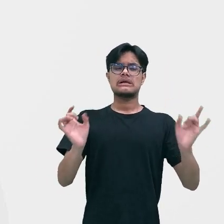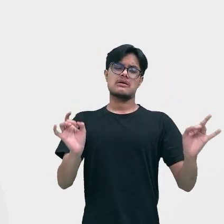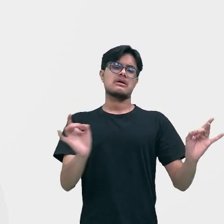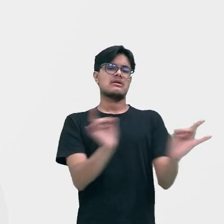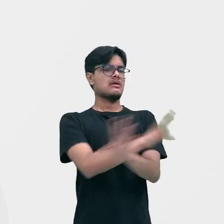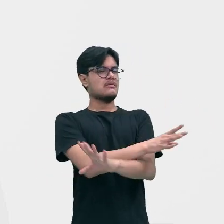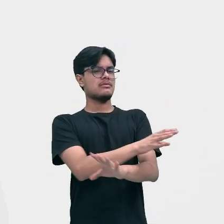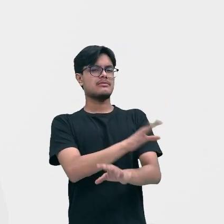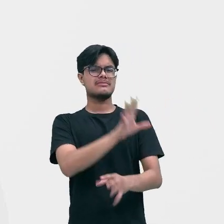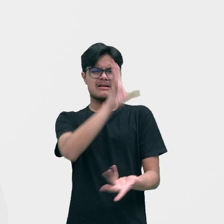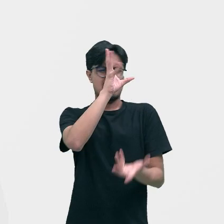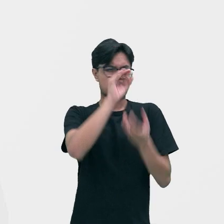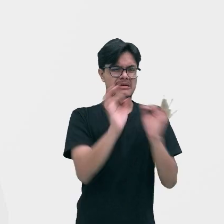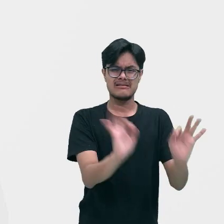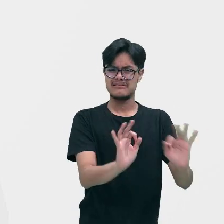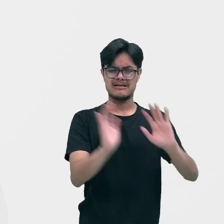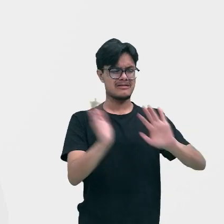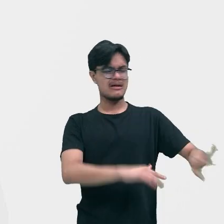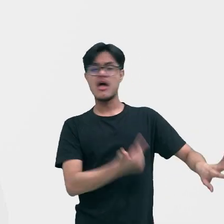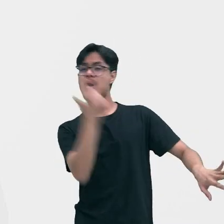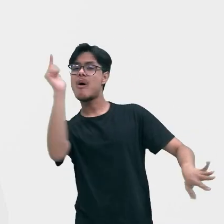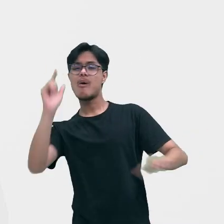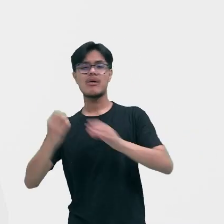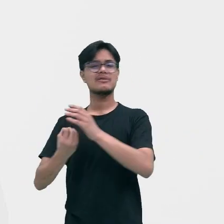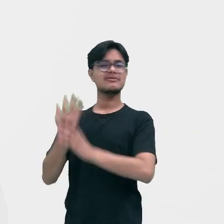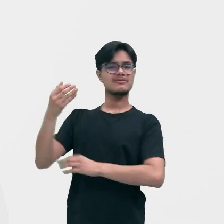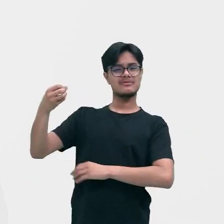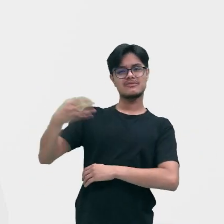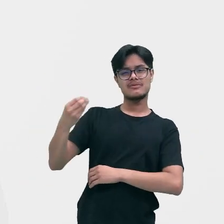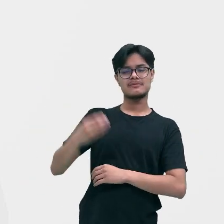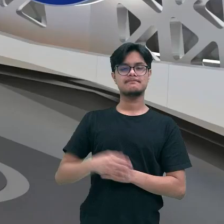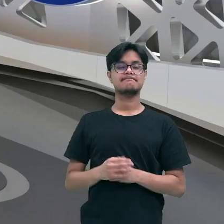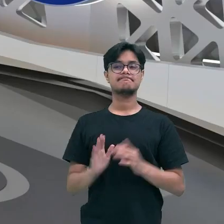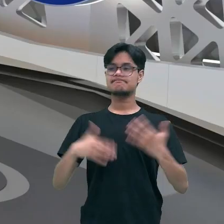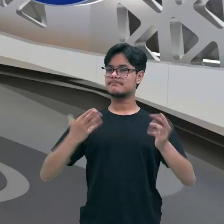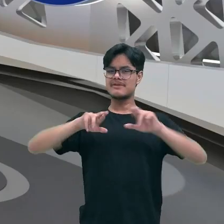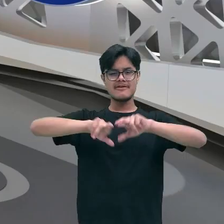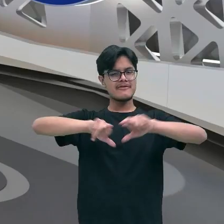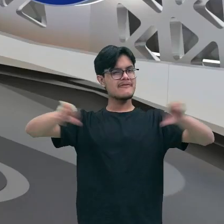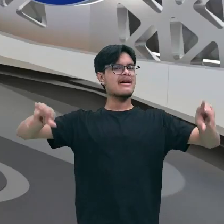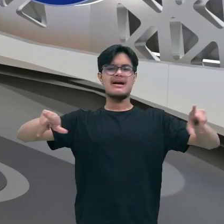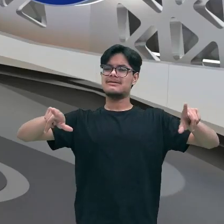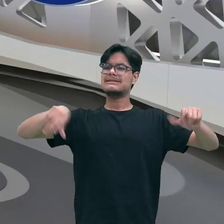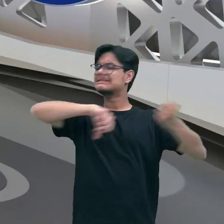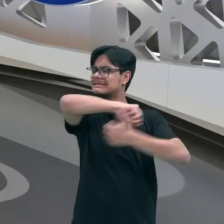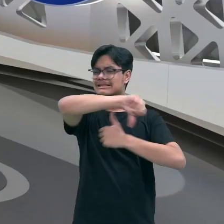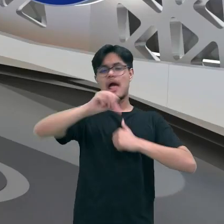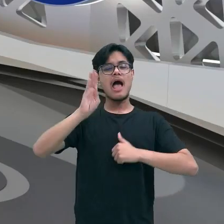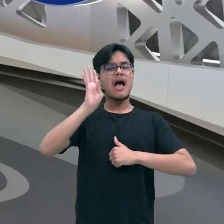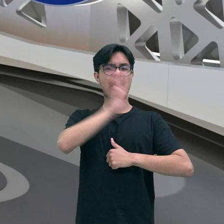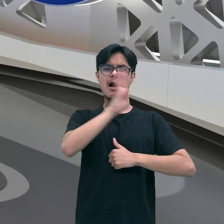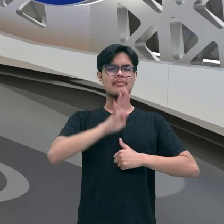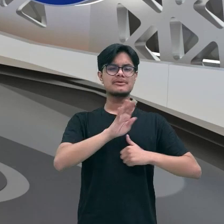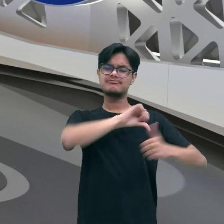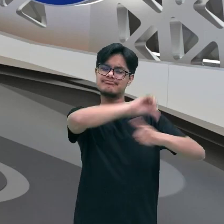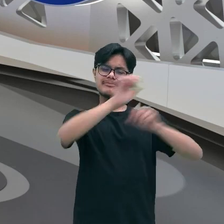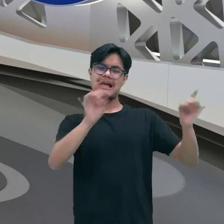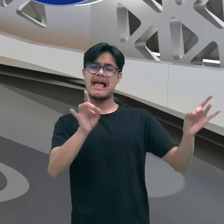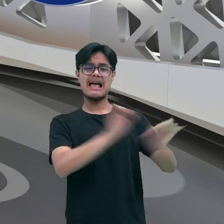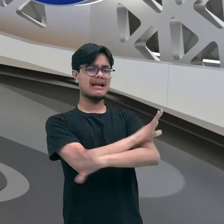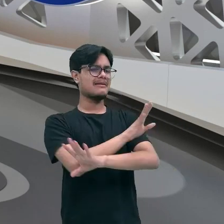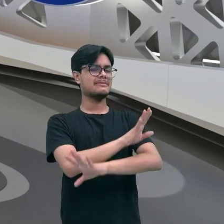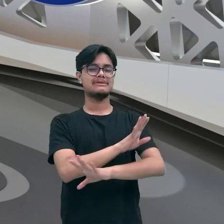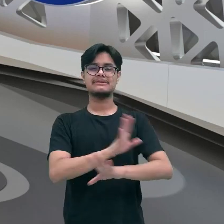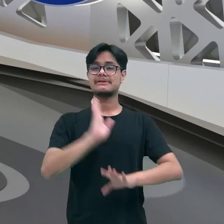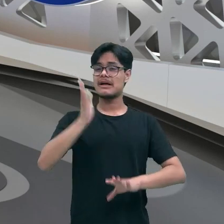desaparece. ser entendido. Que não já é? vai aparecer outro. Exatamente. Então, eles são muito efêmeros por isso mesmo. Eles surgem rápido e